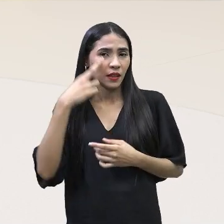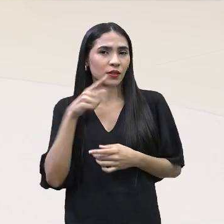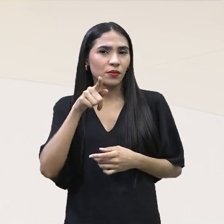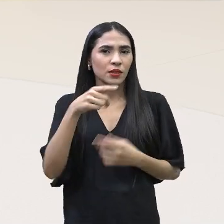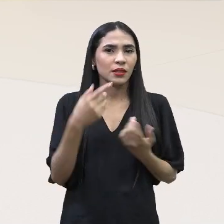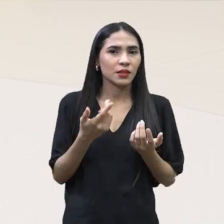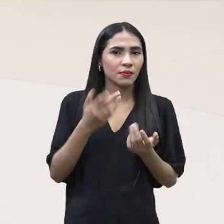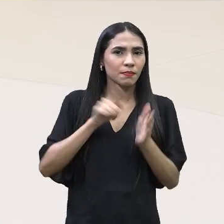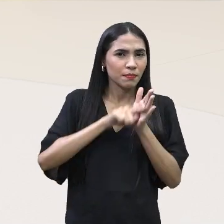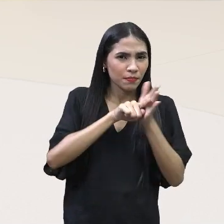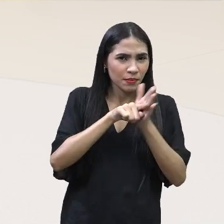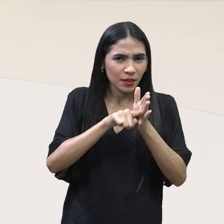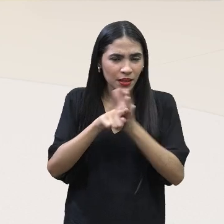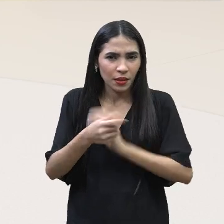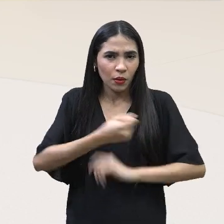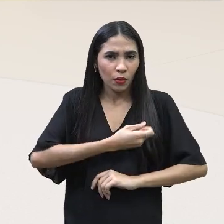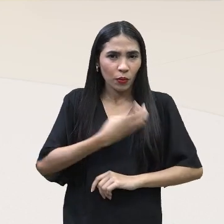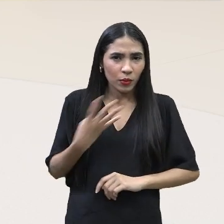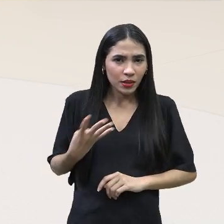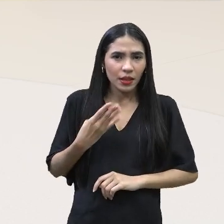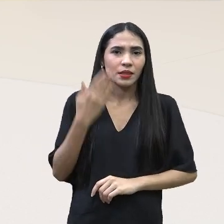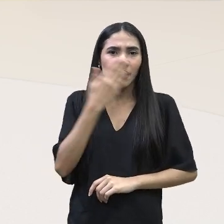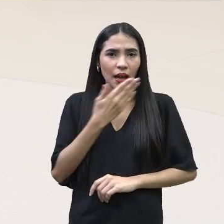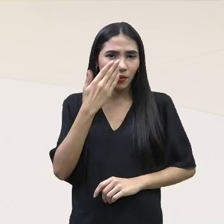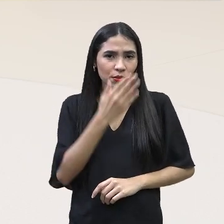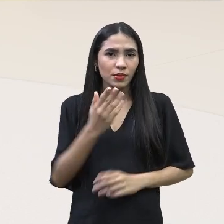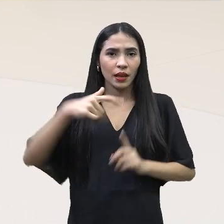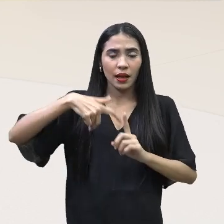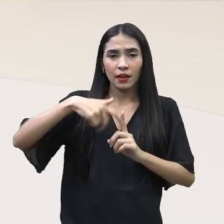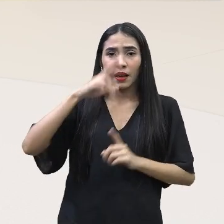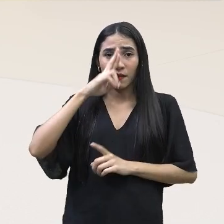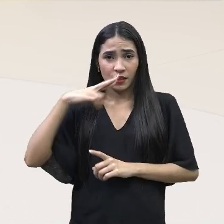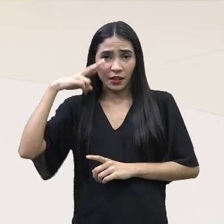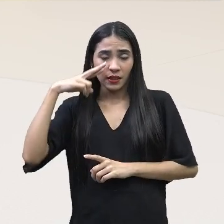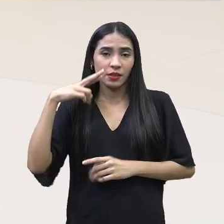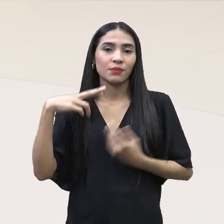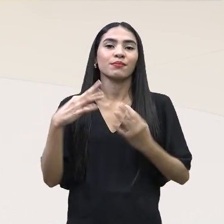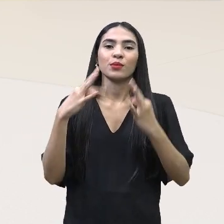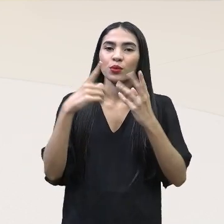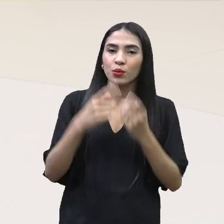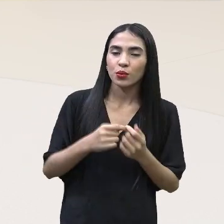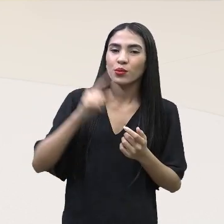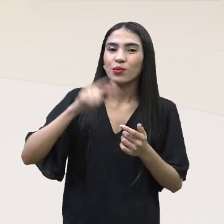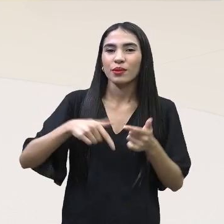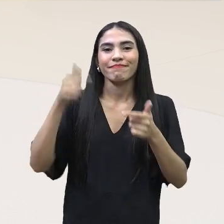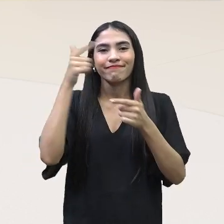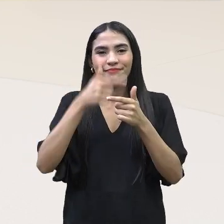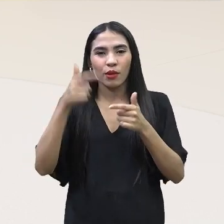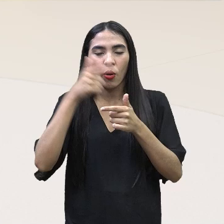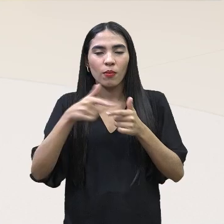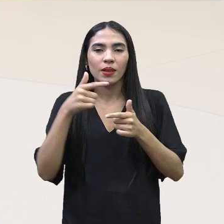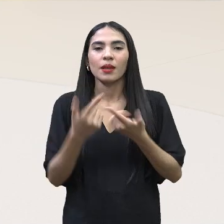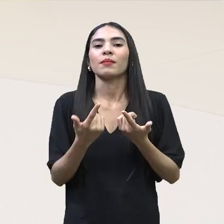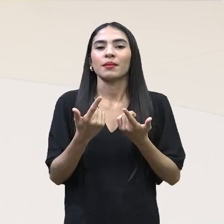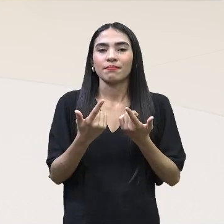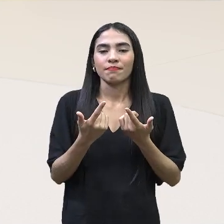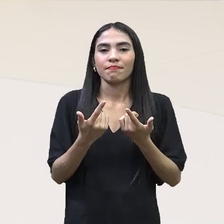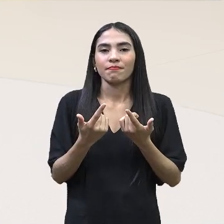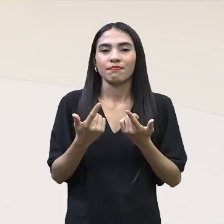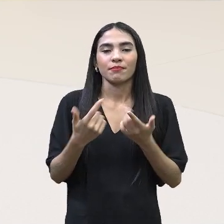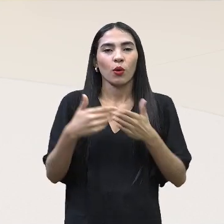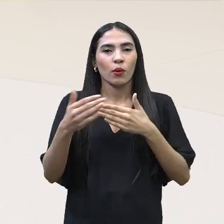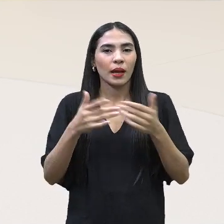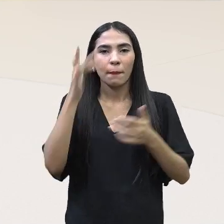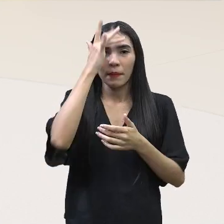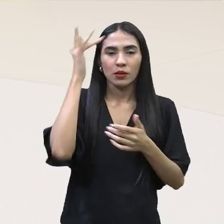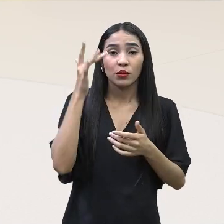já pesquisaram ver a quantidade de açúcar que tem no refrigerante? Tudo isso é altamente prejudicial para qualquer um de nós. E